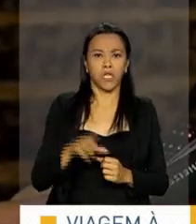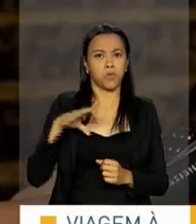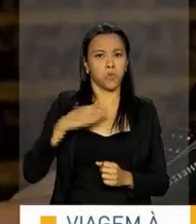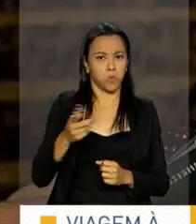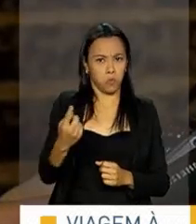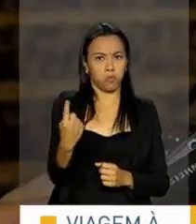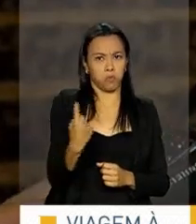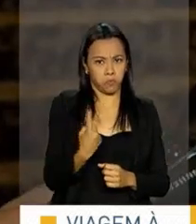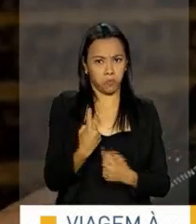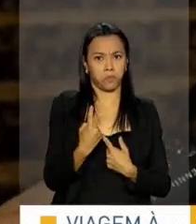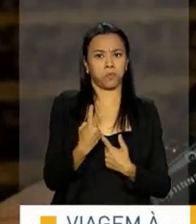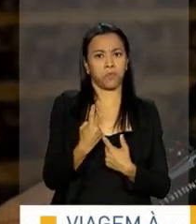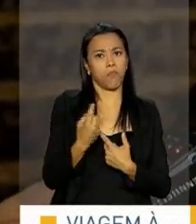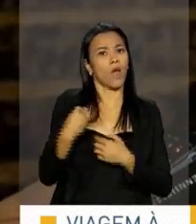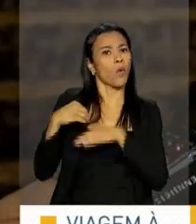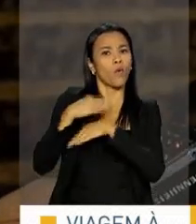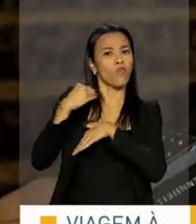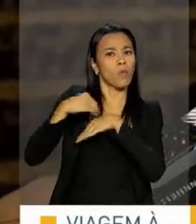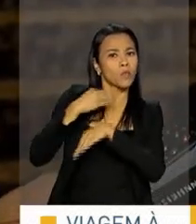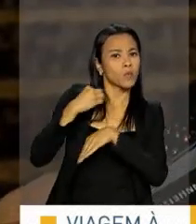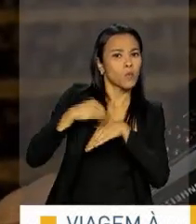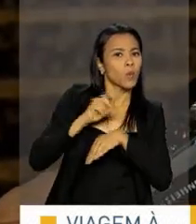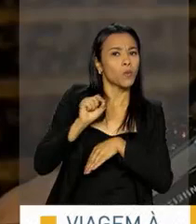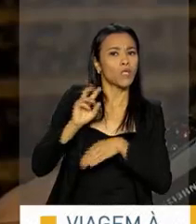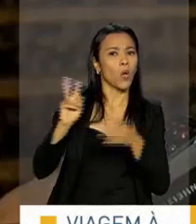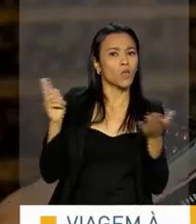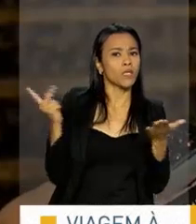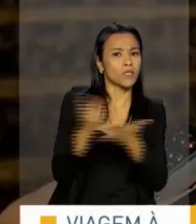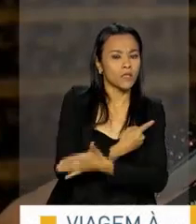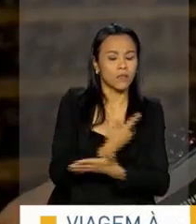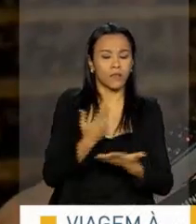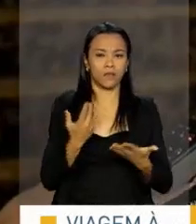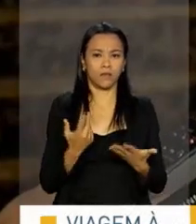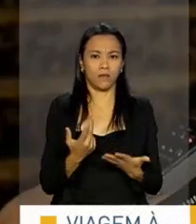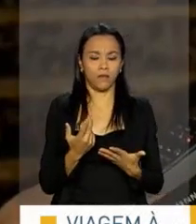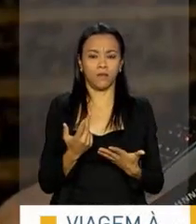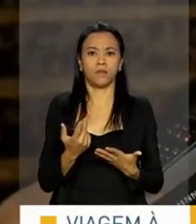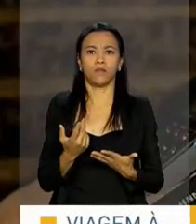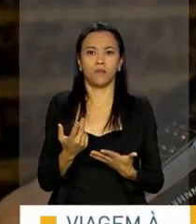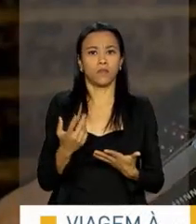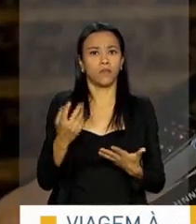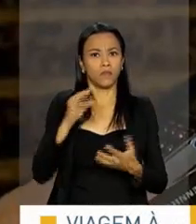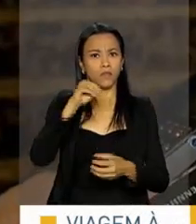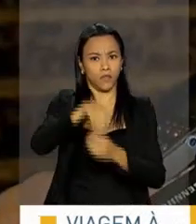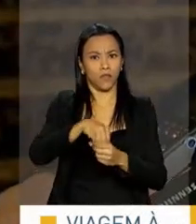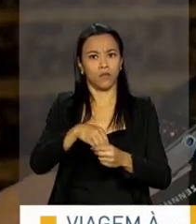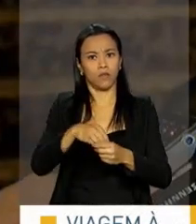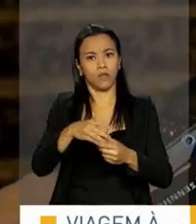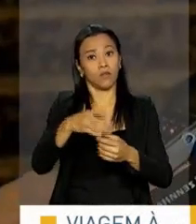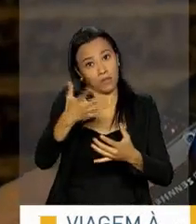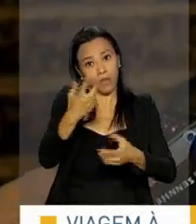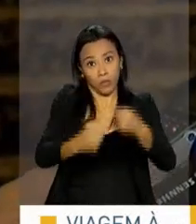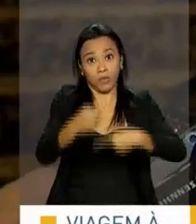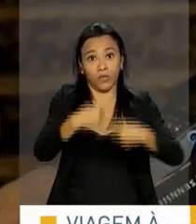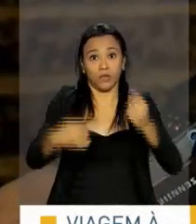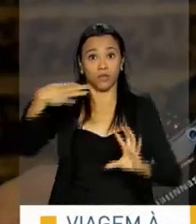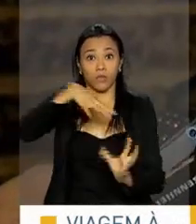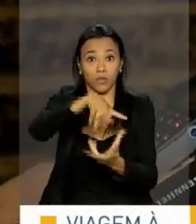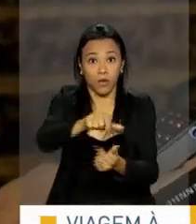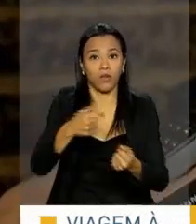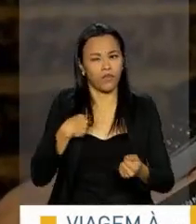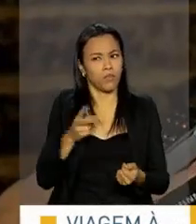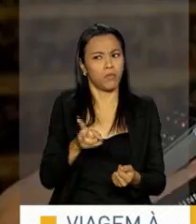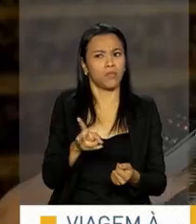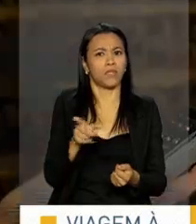sobretudo para nos dar informações sobre aquilo que acontece, que é um ponto nevrálgico da política mundial, e nós vamos mantê-lo